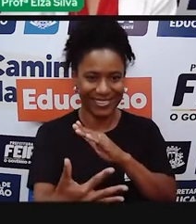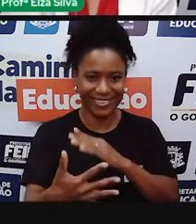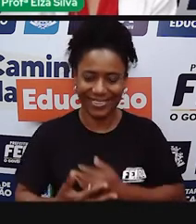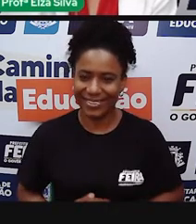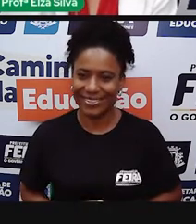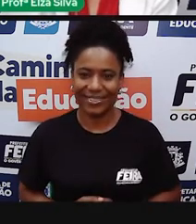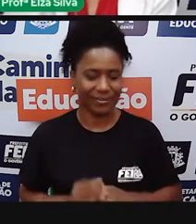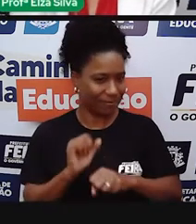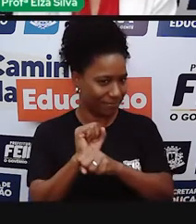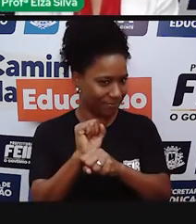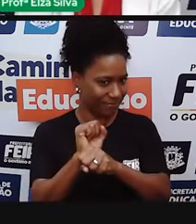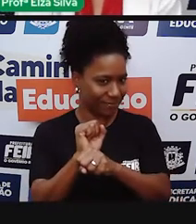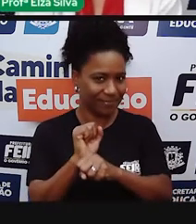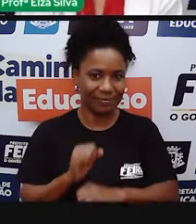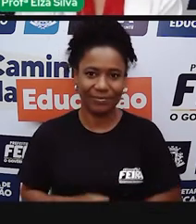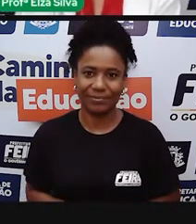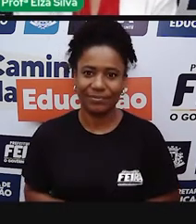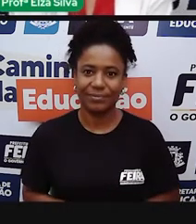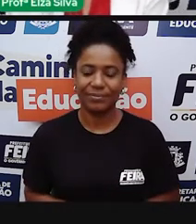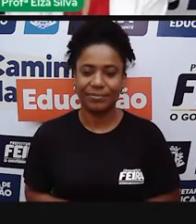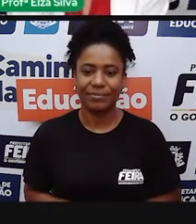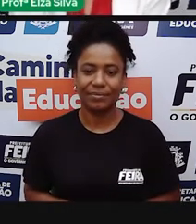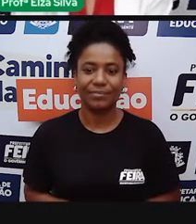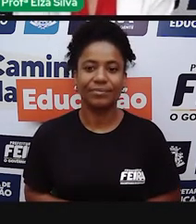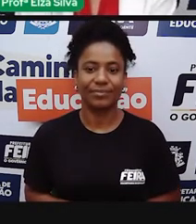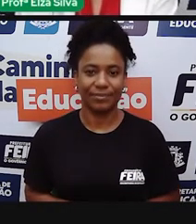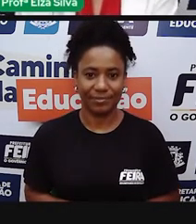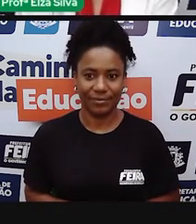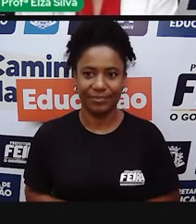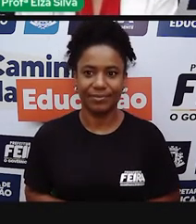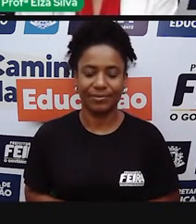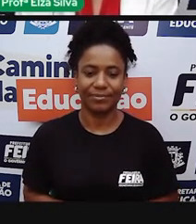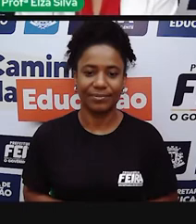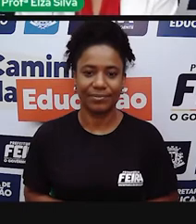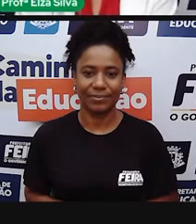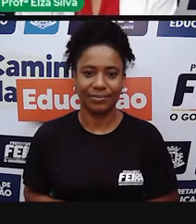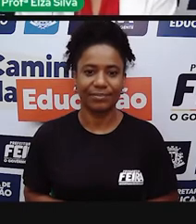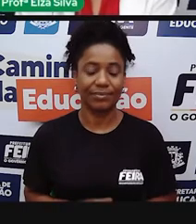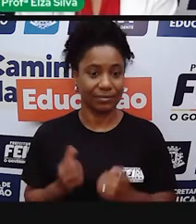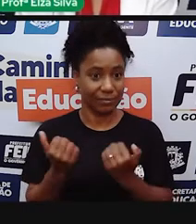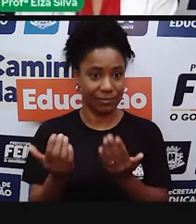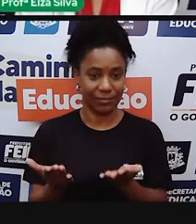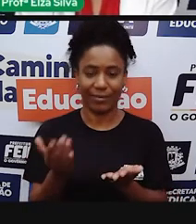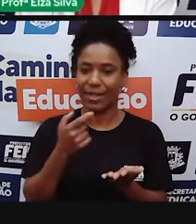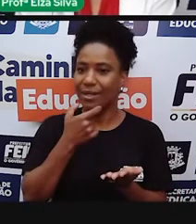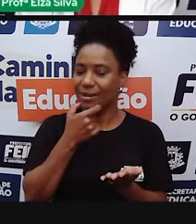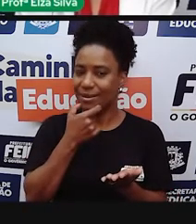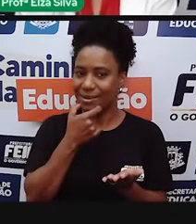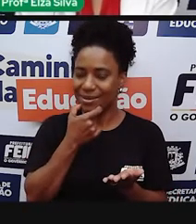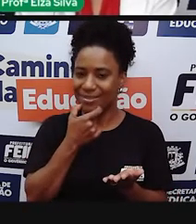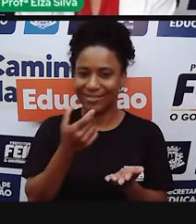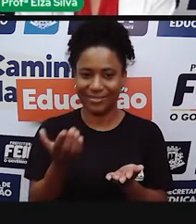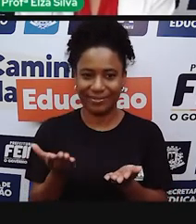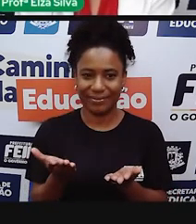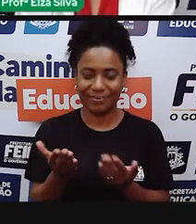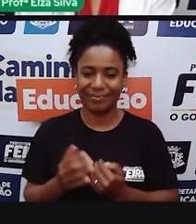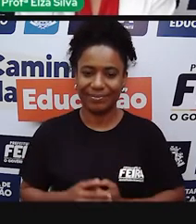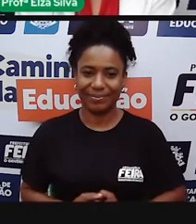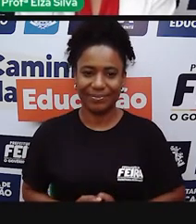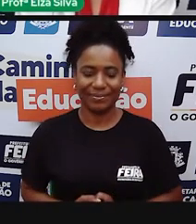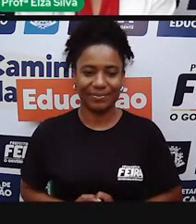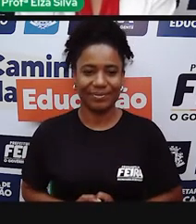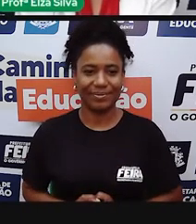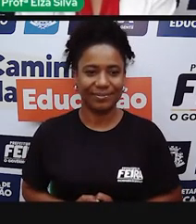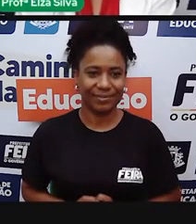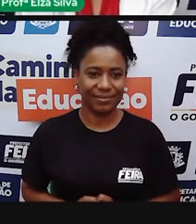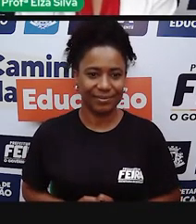Tokyo 2020 mascots are the first mascots in the Olympic and Paralympic